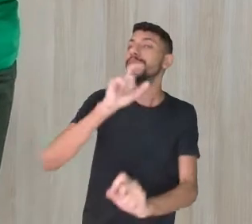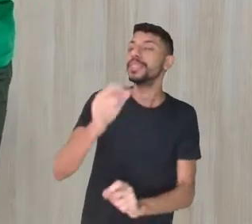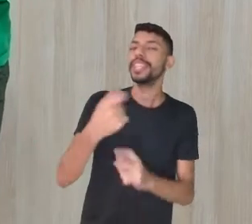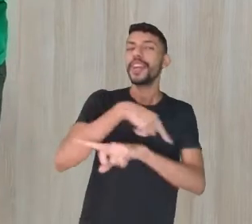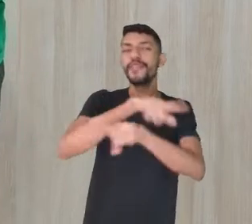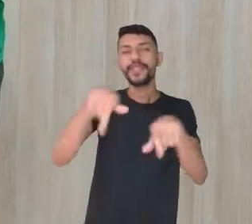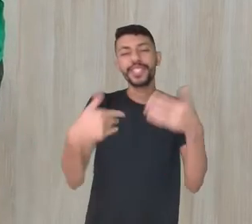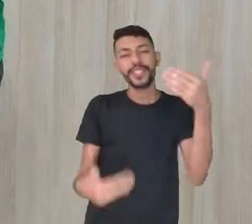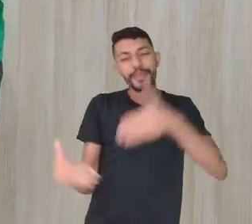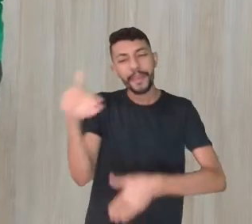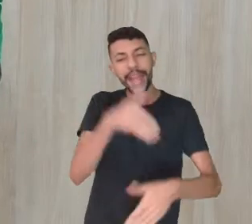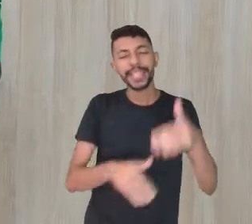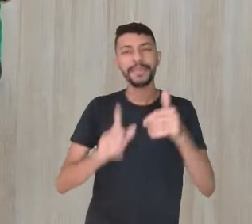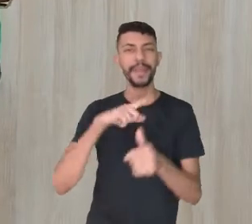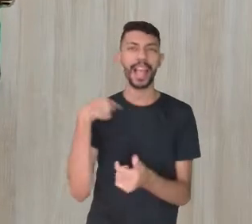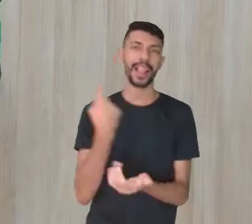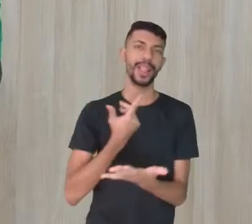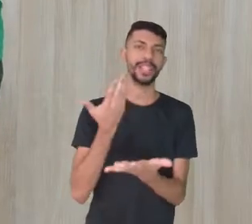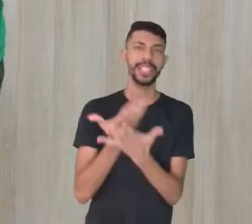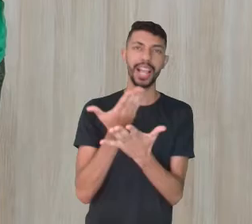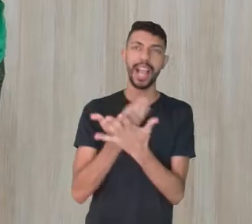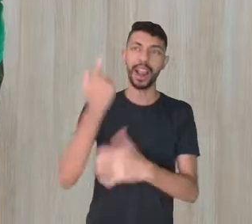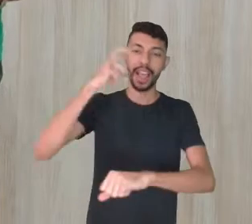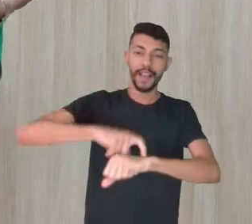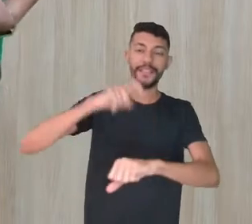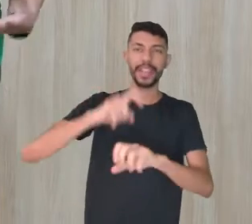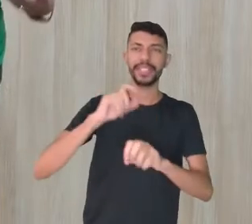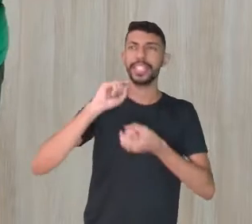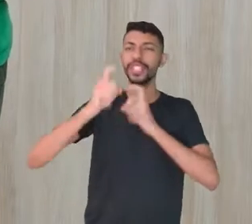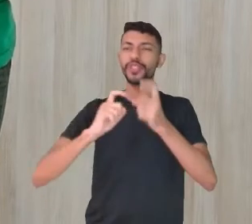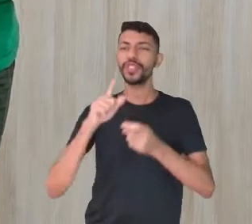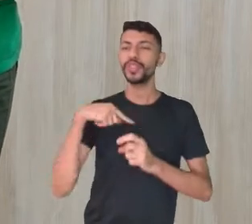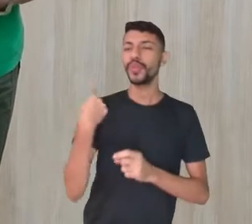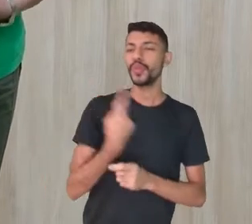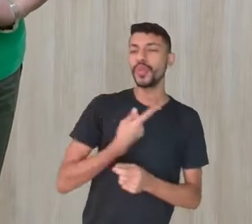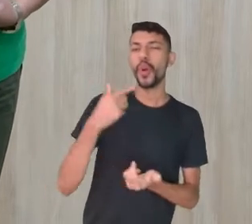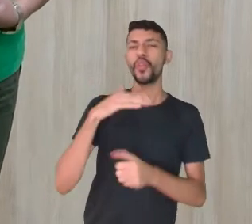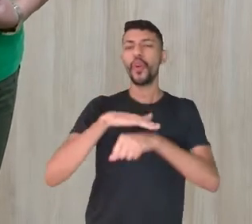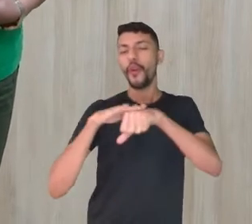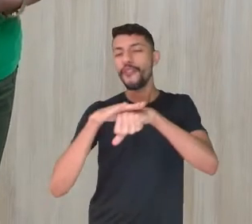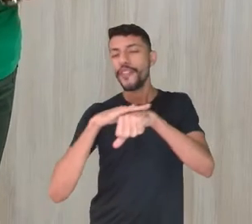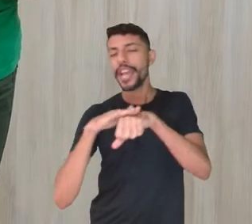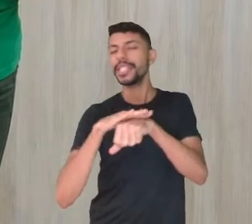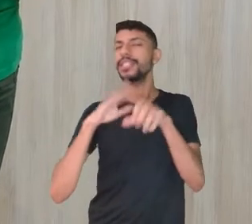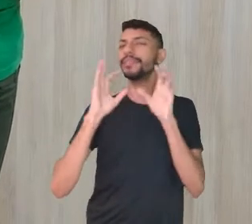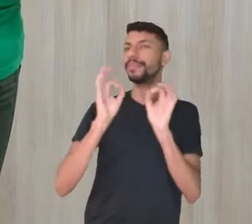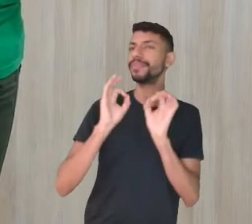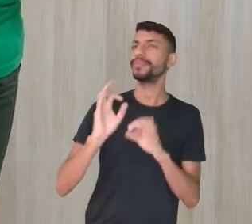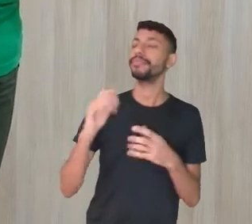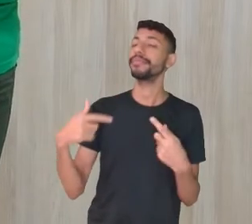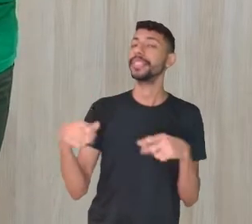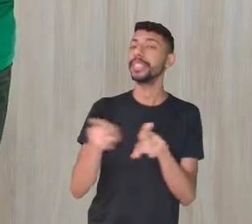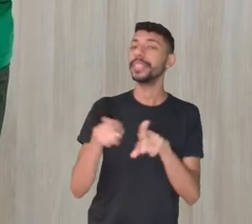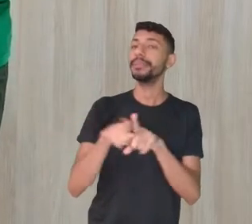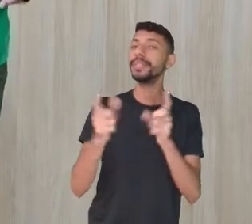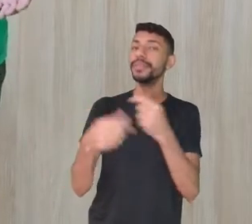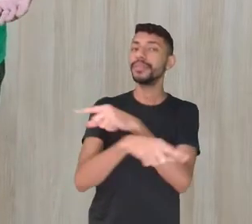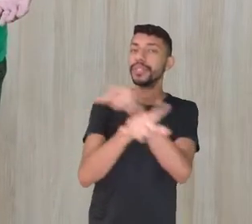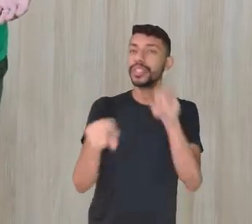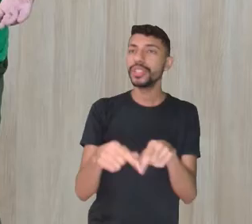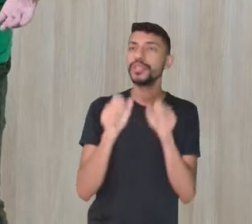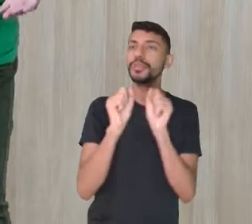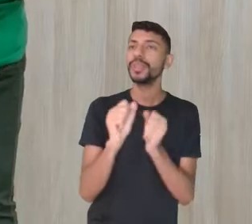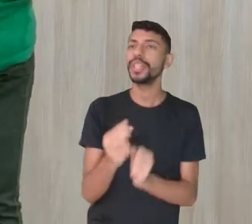vocês participarem dessa nossa aula ao vivo, discutindo conosco, conversando. E aí vocês vão poder responder